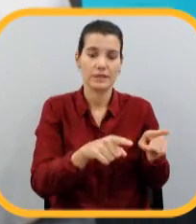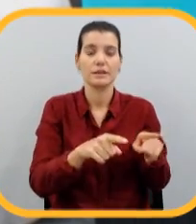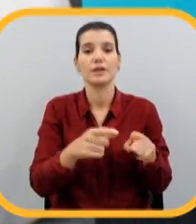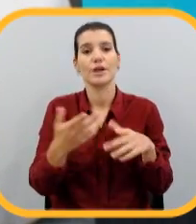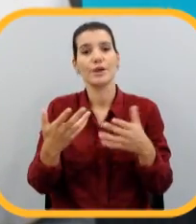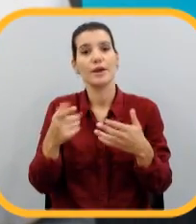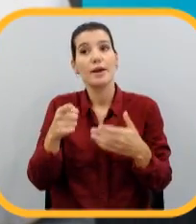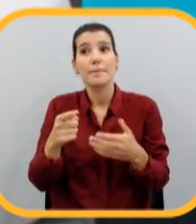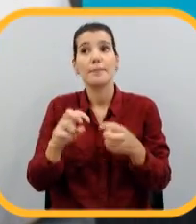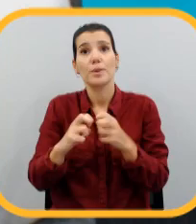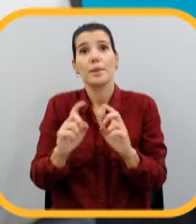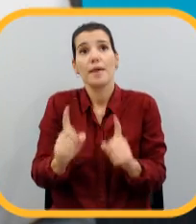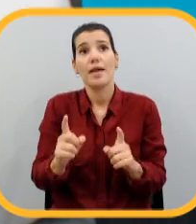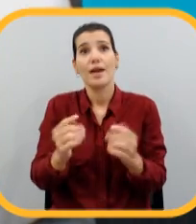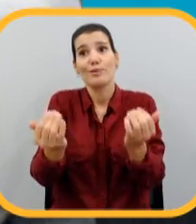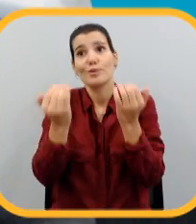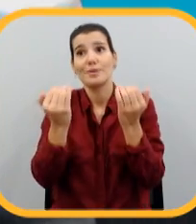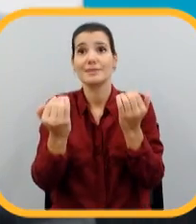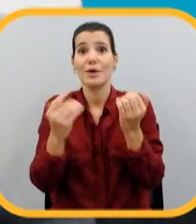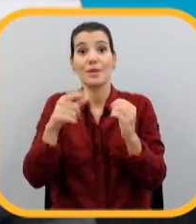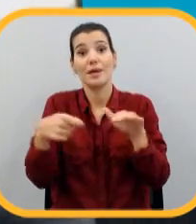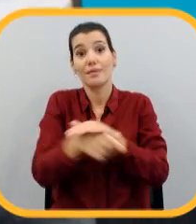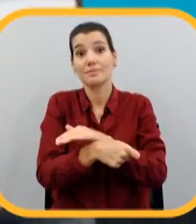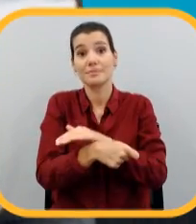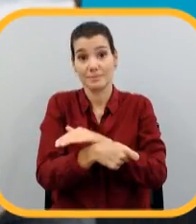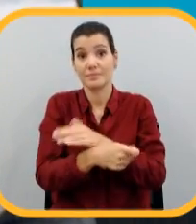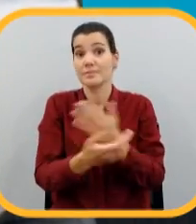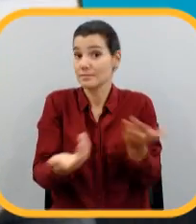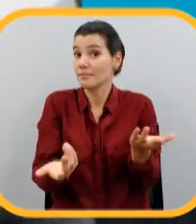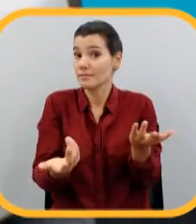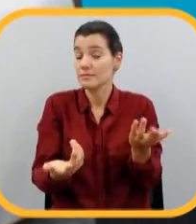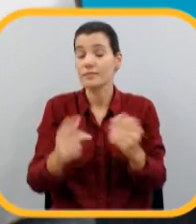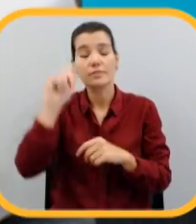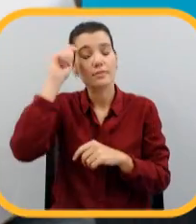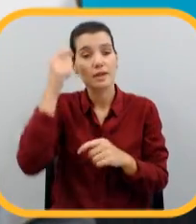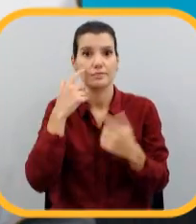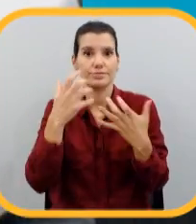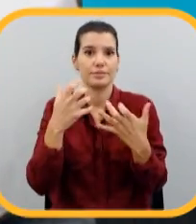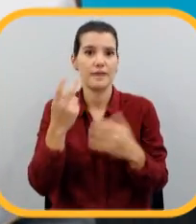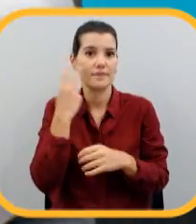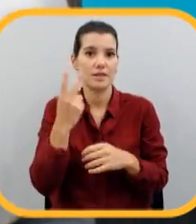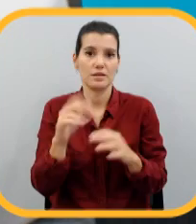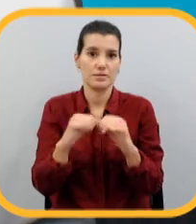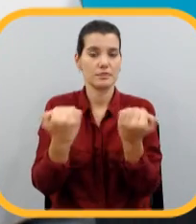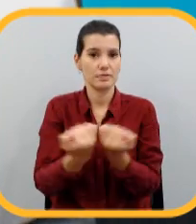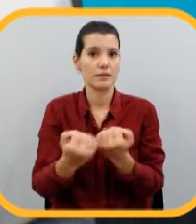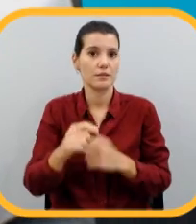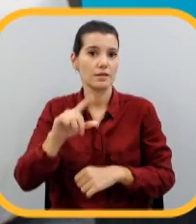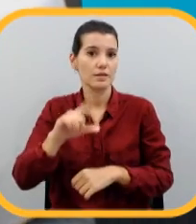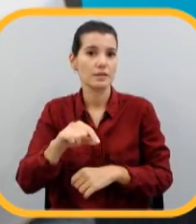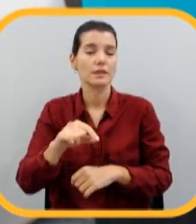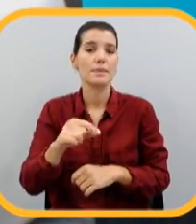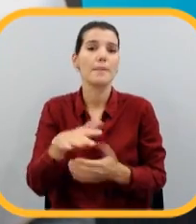mas é atualmente a corrupção da própria informação. Portanto, esse é algo que afeta profundamente a vida